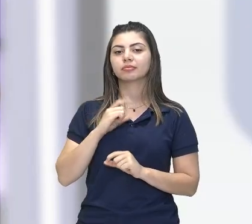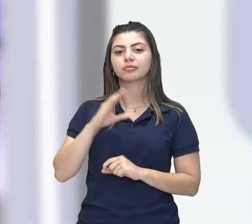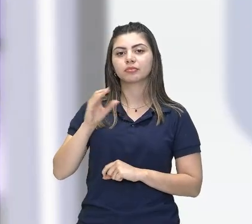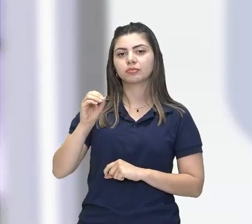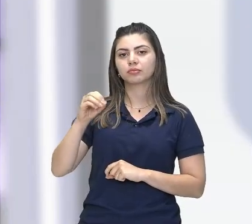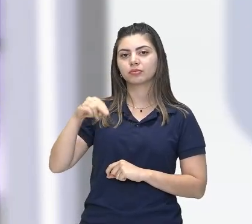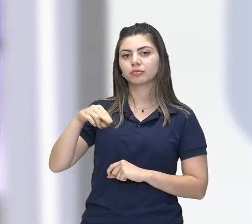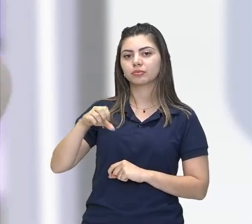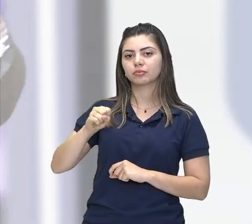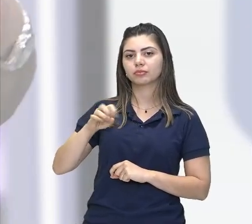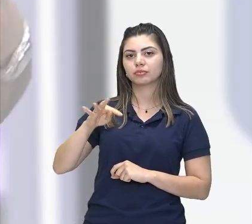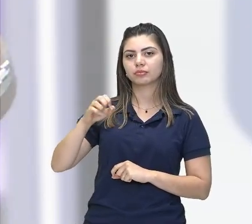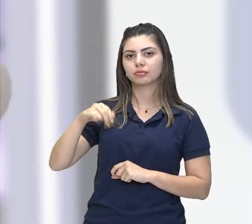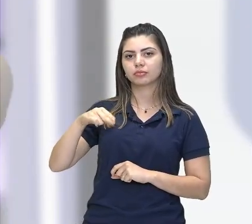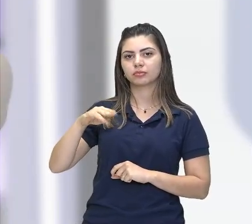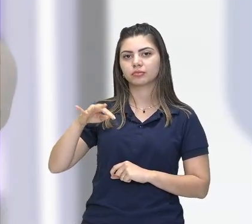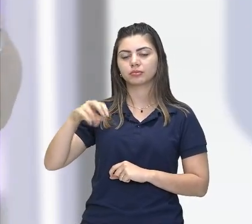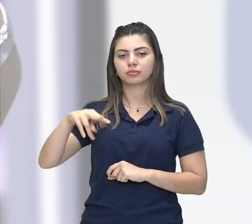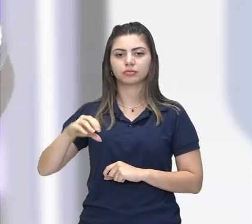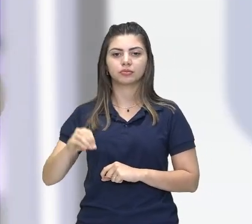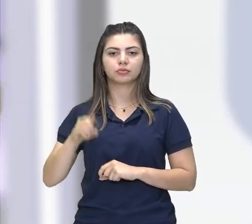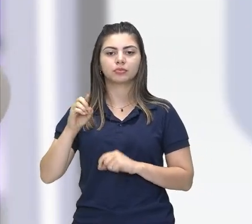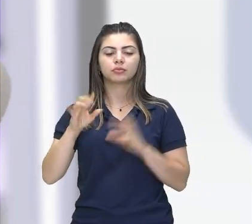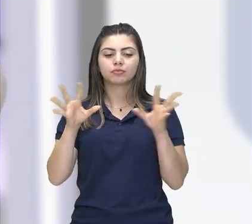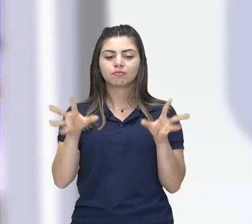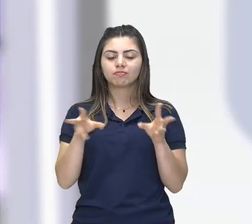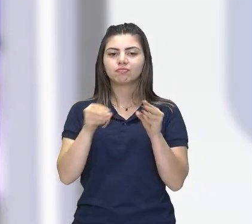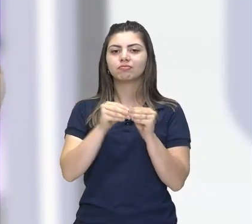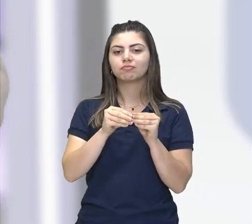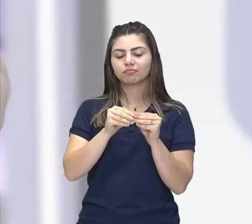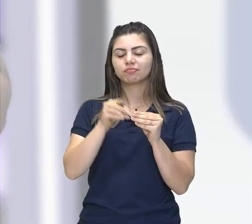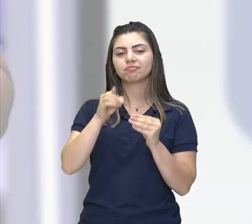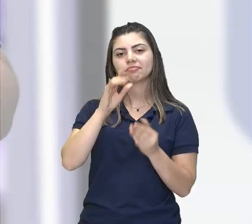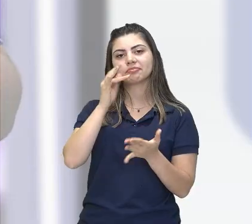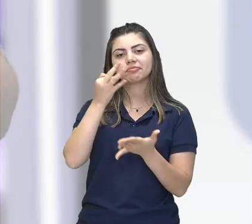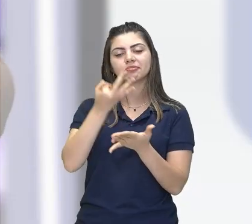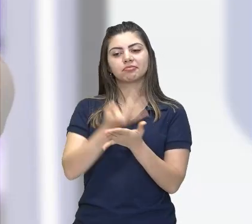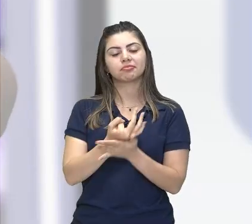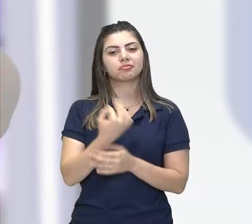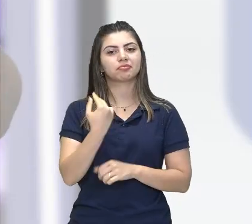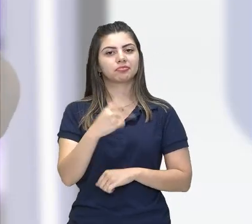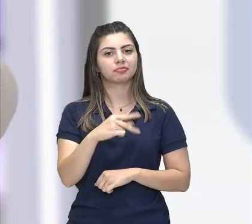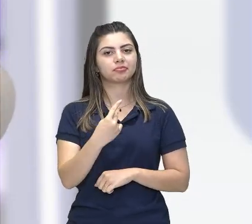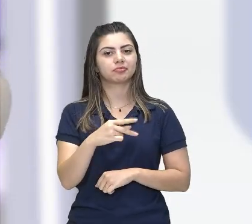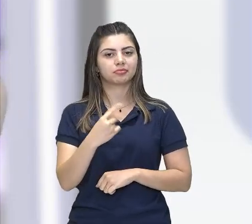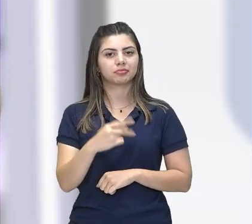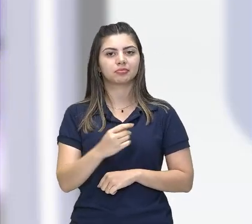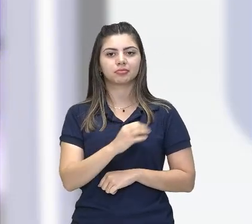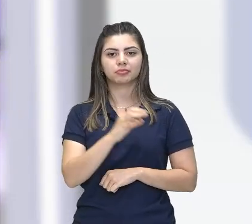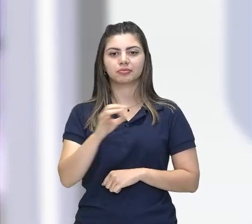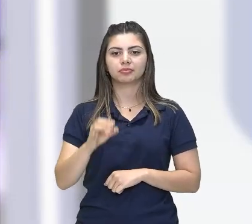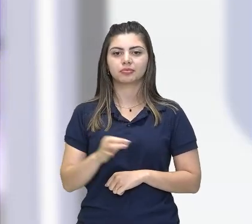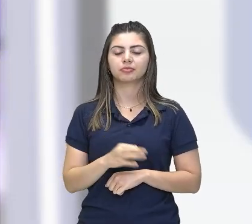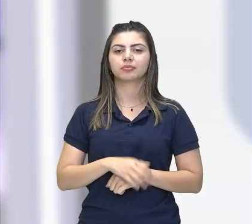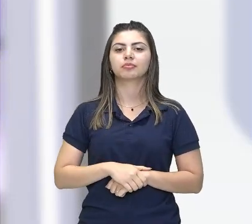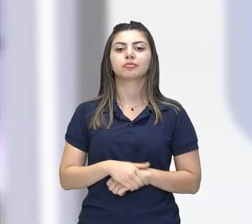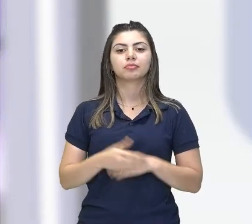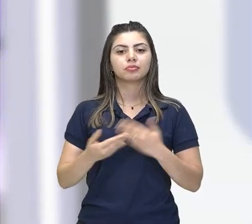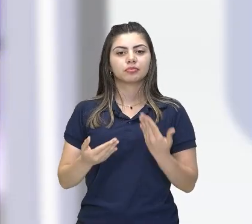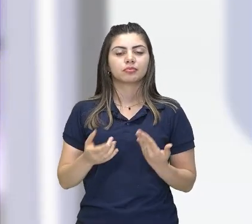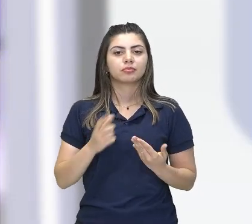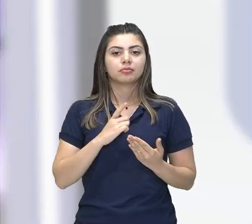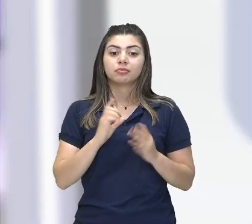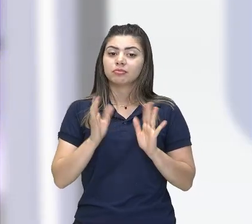Niceno-Constantinopolitano, que traz a compilação, o resumo da fé cristã, já que formulada nos